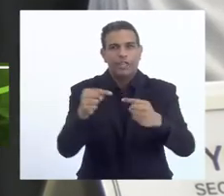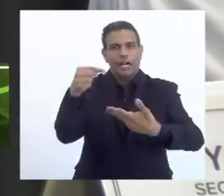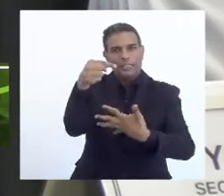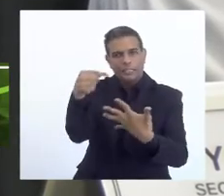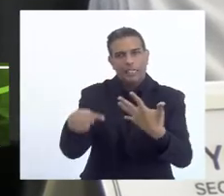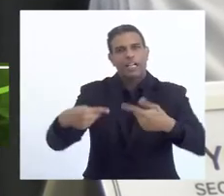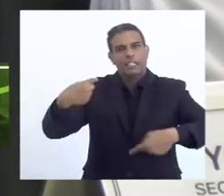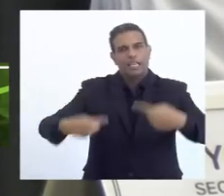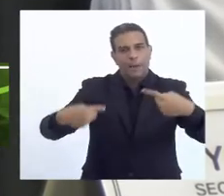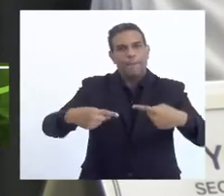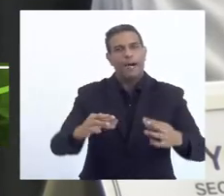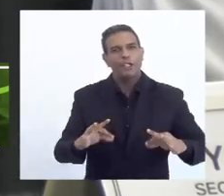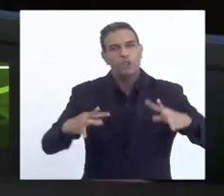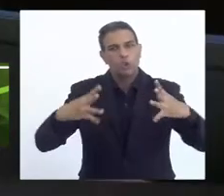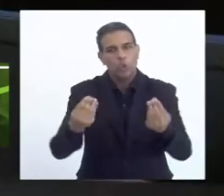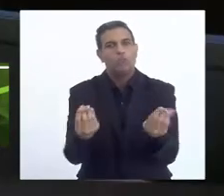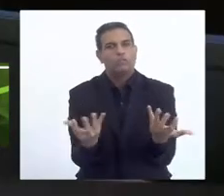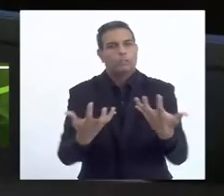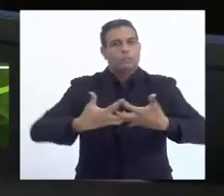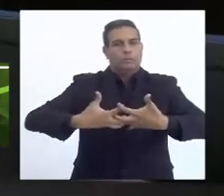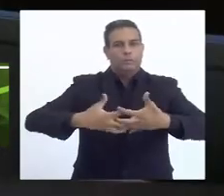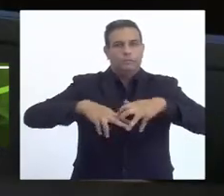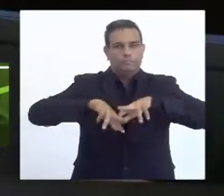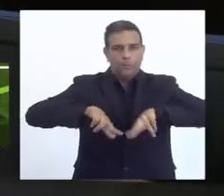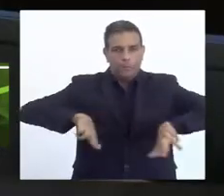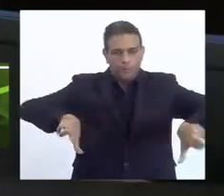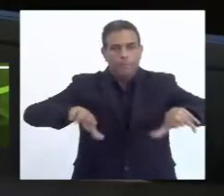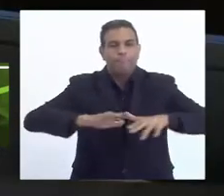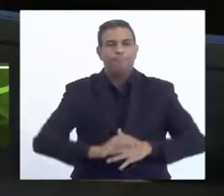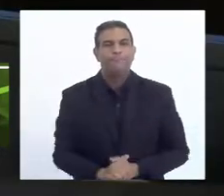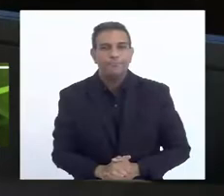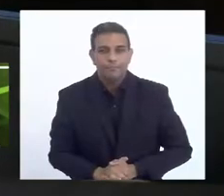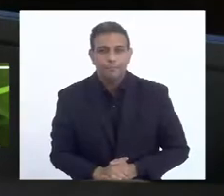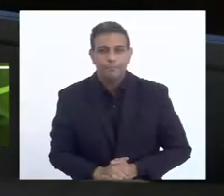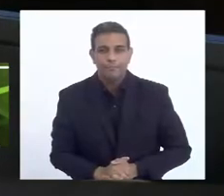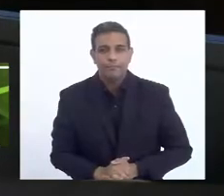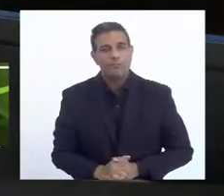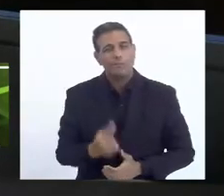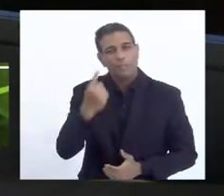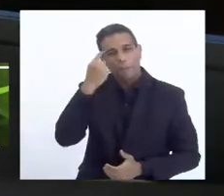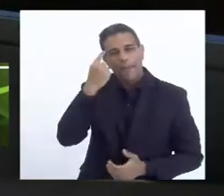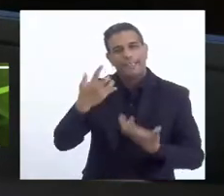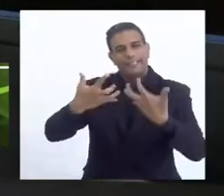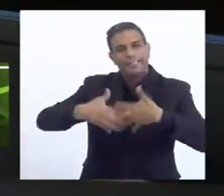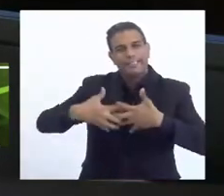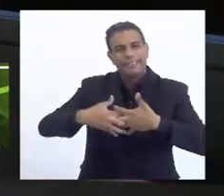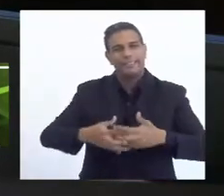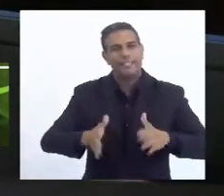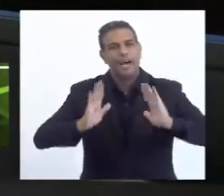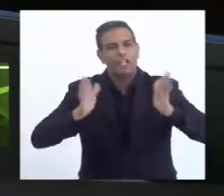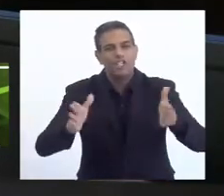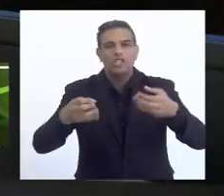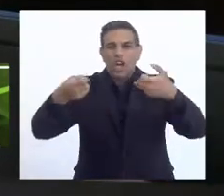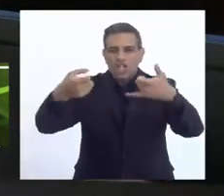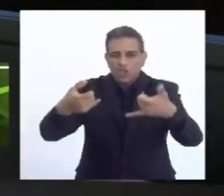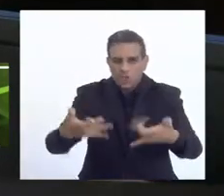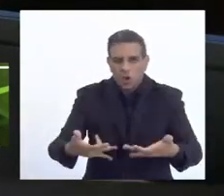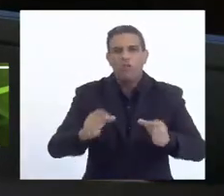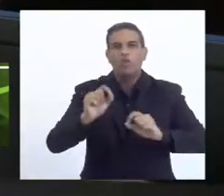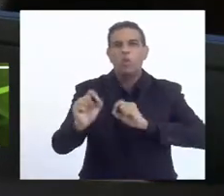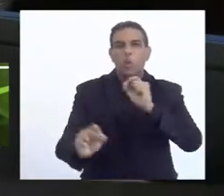também precisa fazer intrapartidos. Para além disso, eu acho que, dos episódios, acho